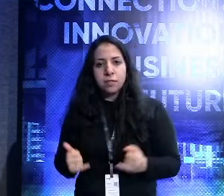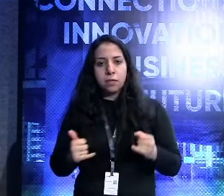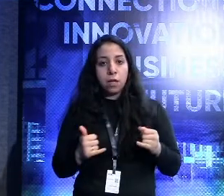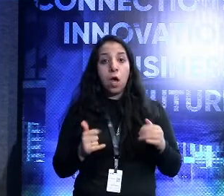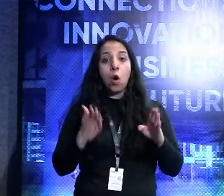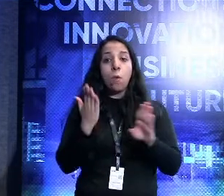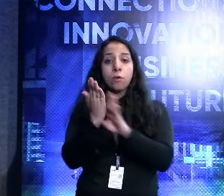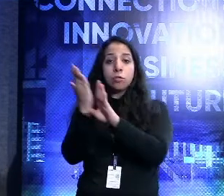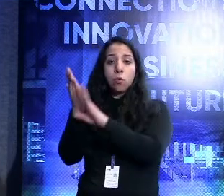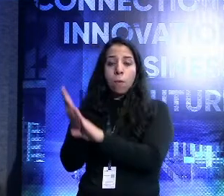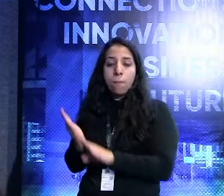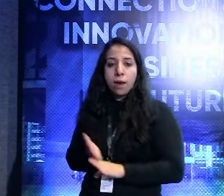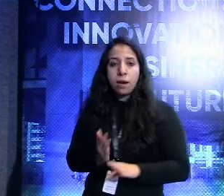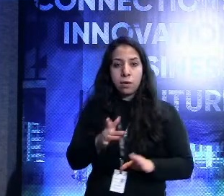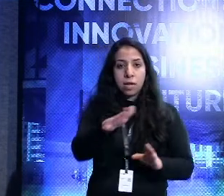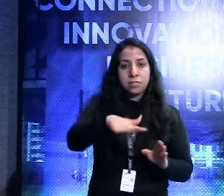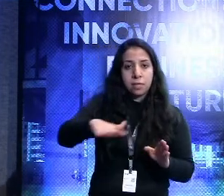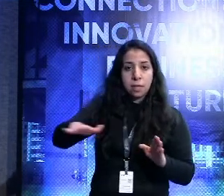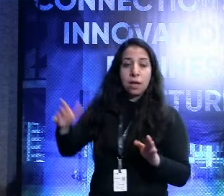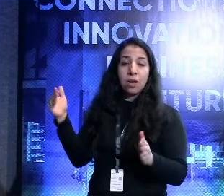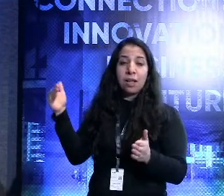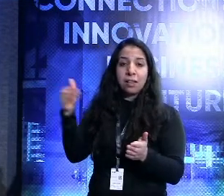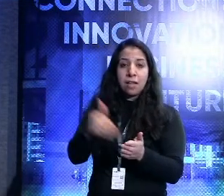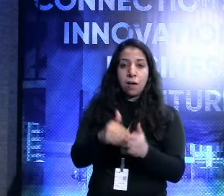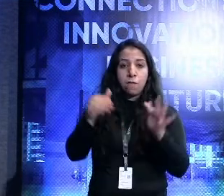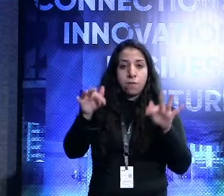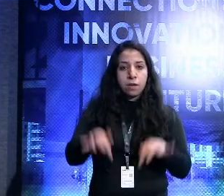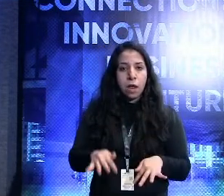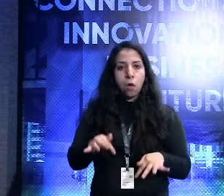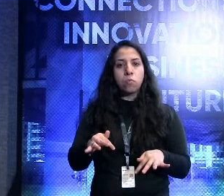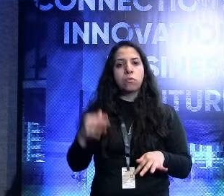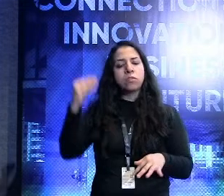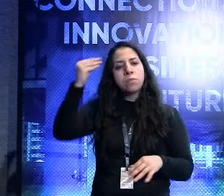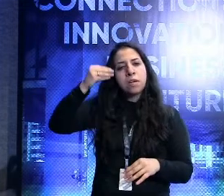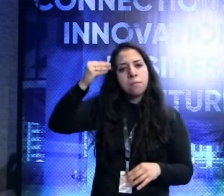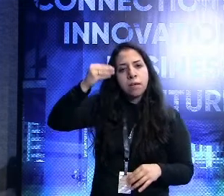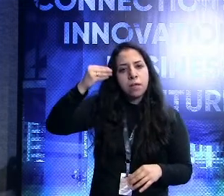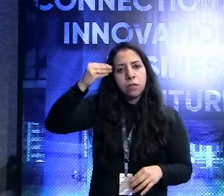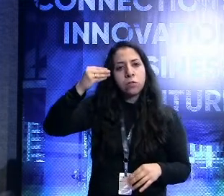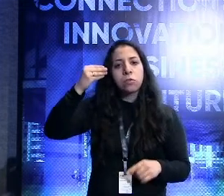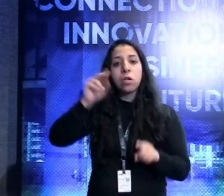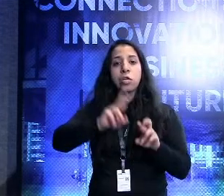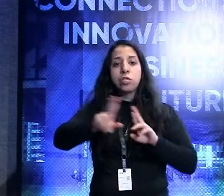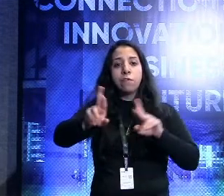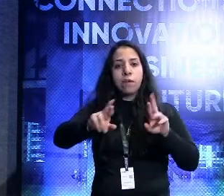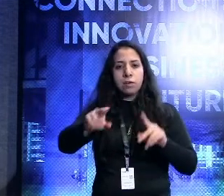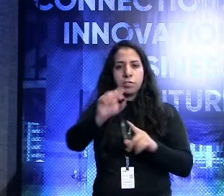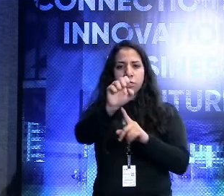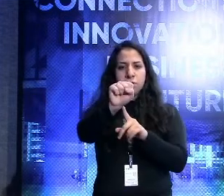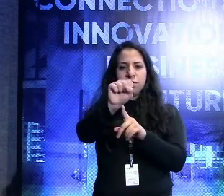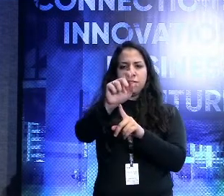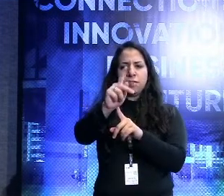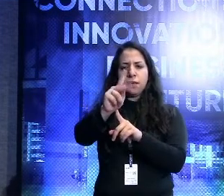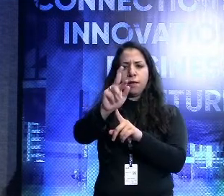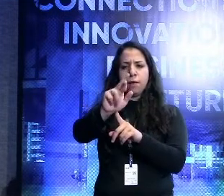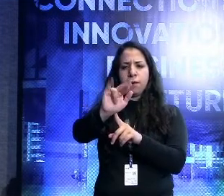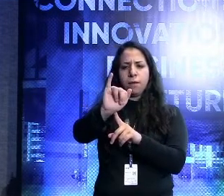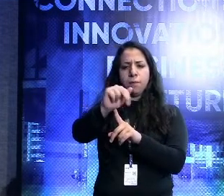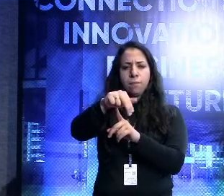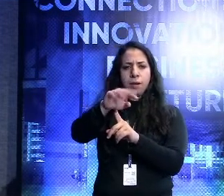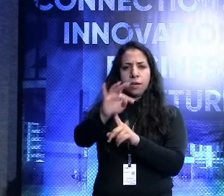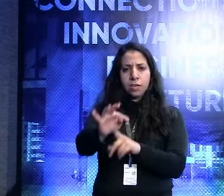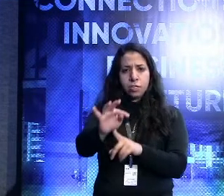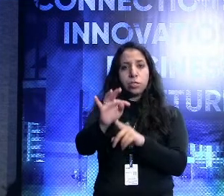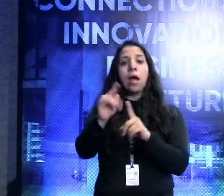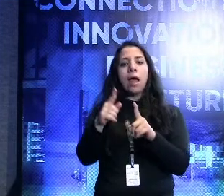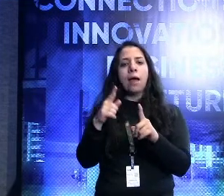entende o cenário, até o final, onde a gente consegue sair com experimentos. A gente, diferente da sprint normal, a gente está falando também de experimentos